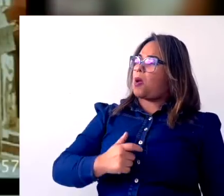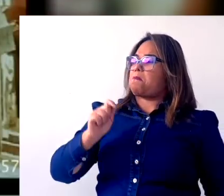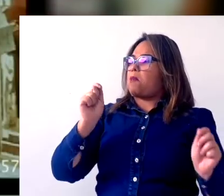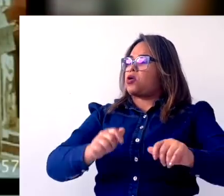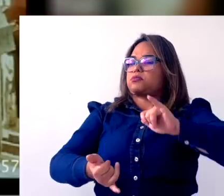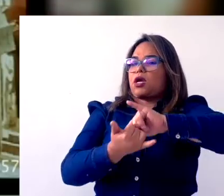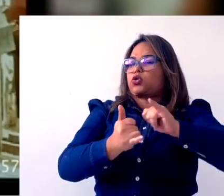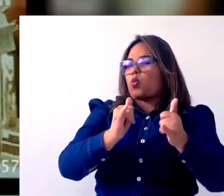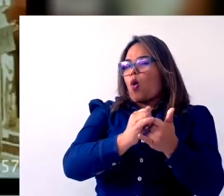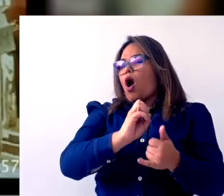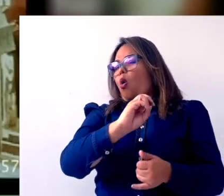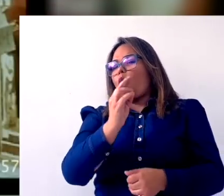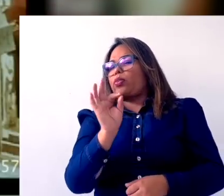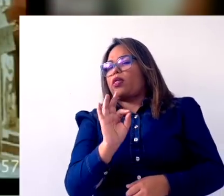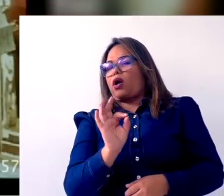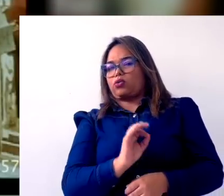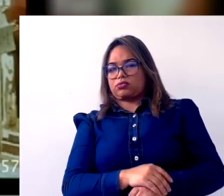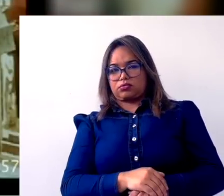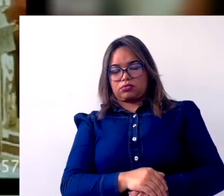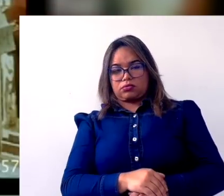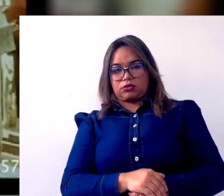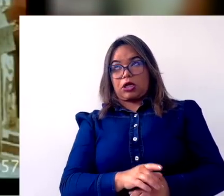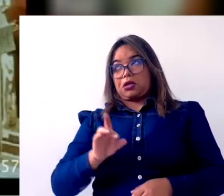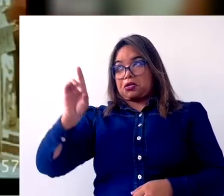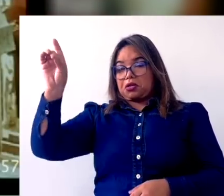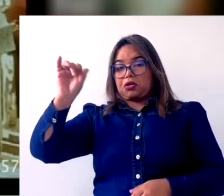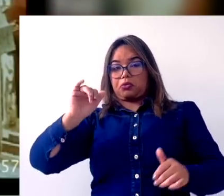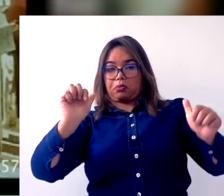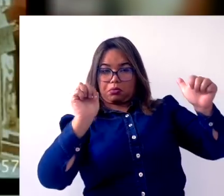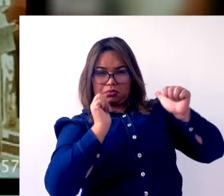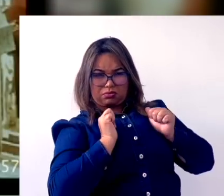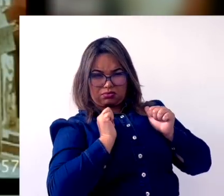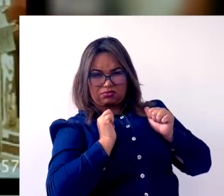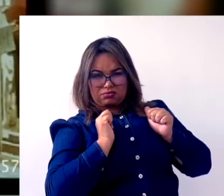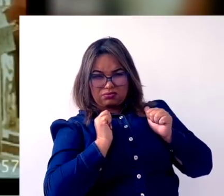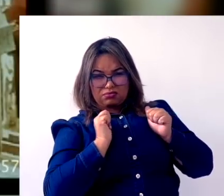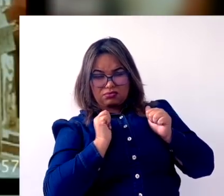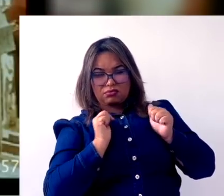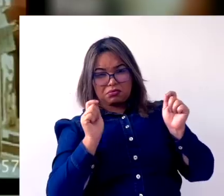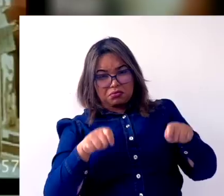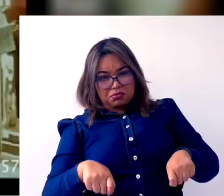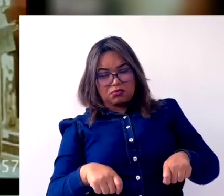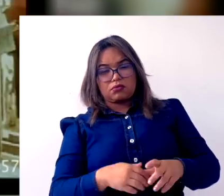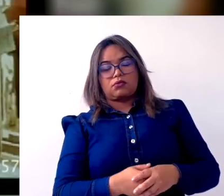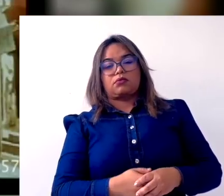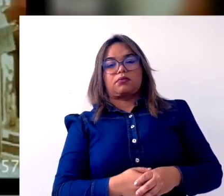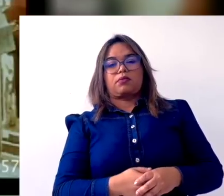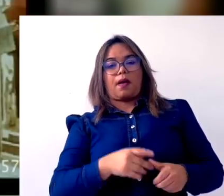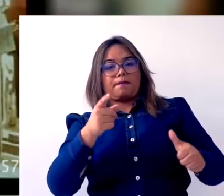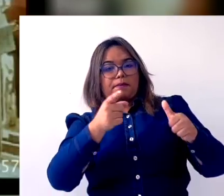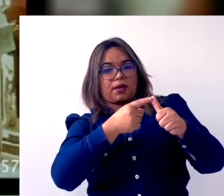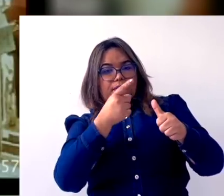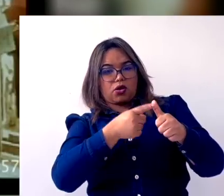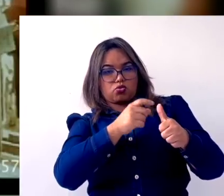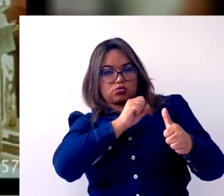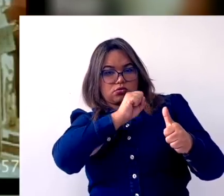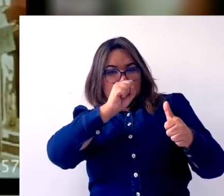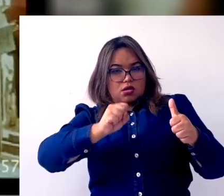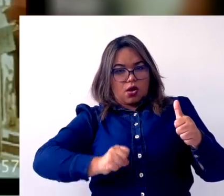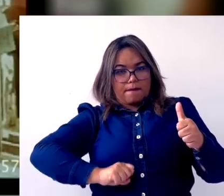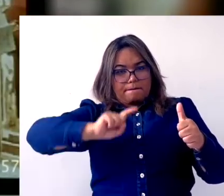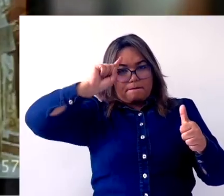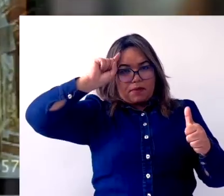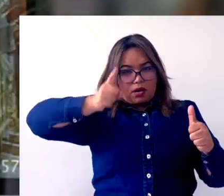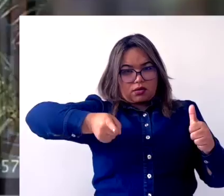acordo com o fato de que eles dão ou recusam a absolvição. Primeiro vem a declaração do sacerdote e